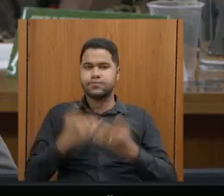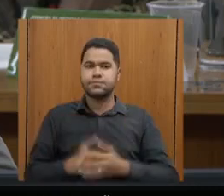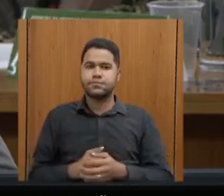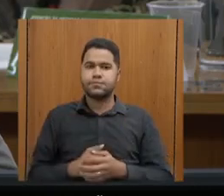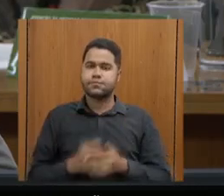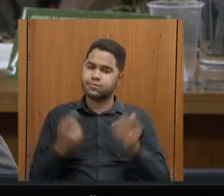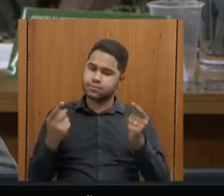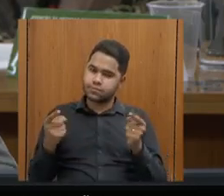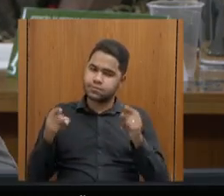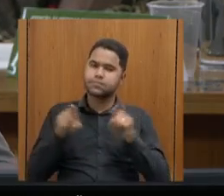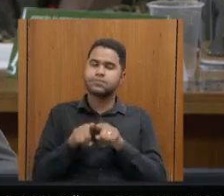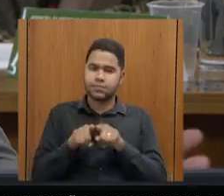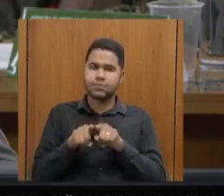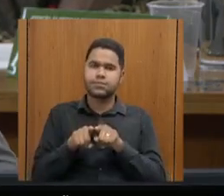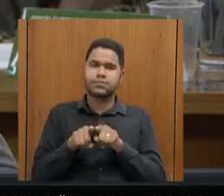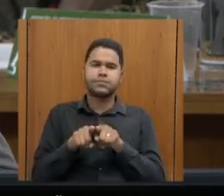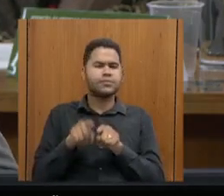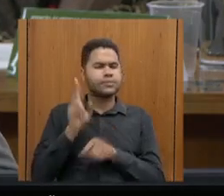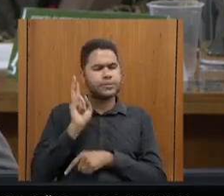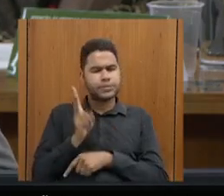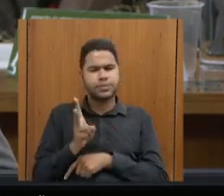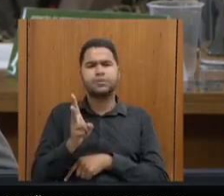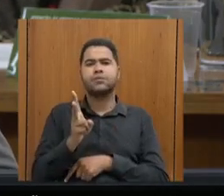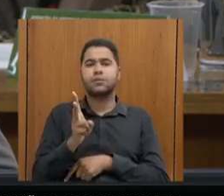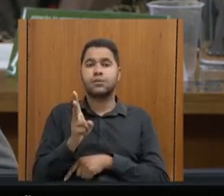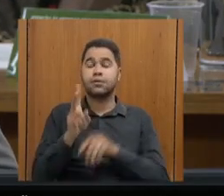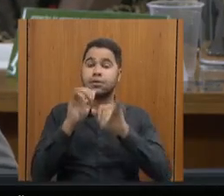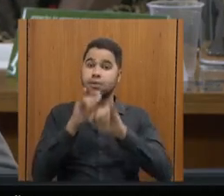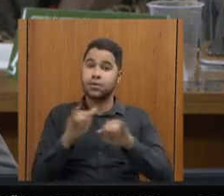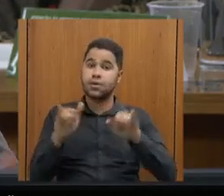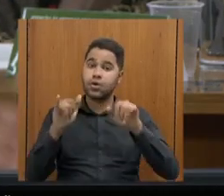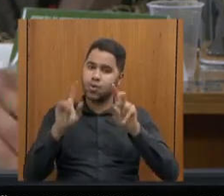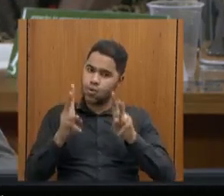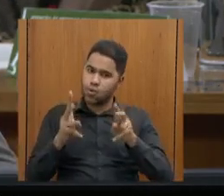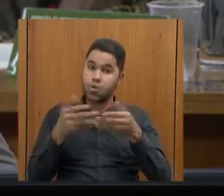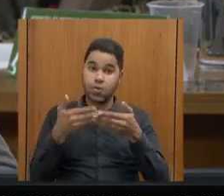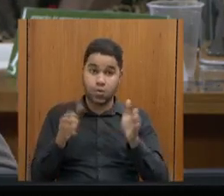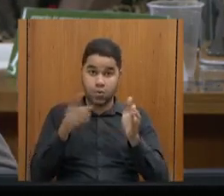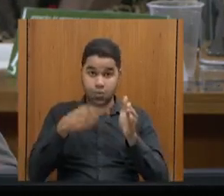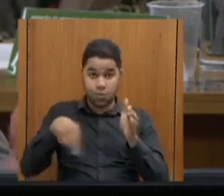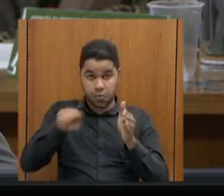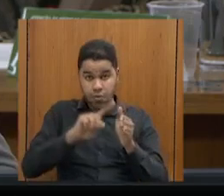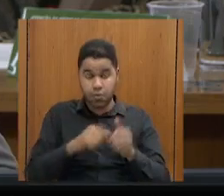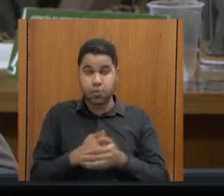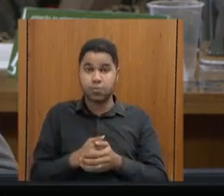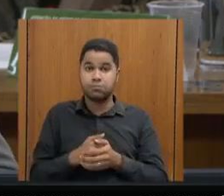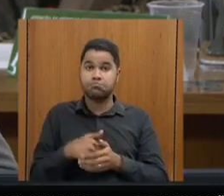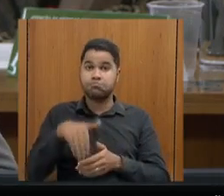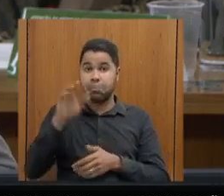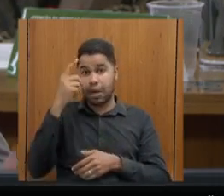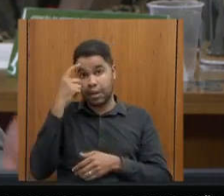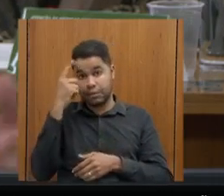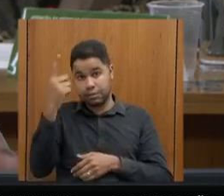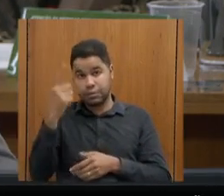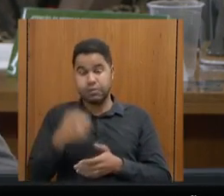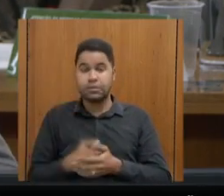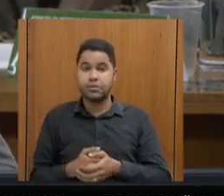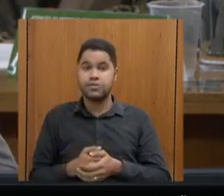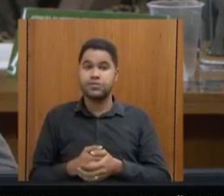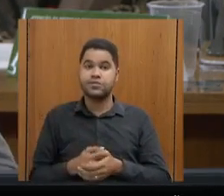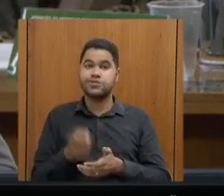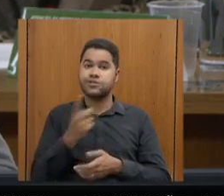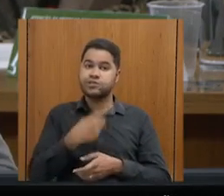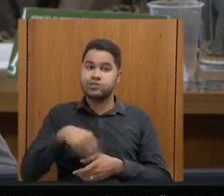né a parceria de sempre e dizer que a gente continua aberto se o senhor tiver mais ideias como essas